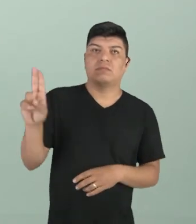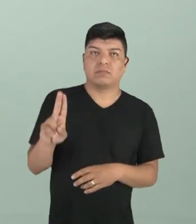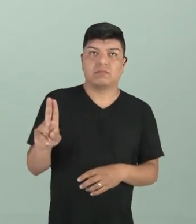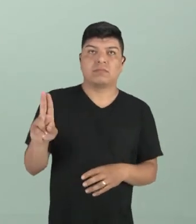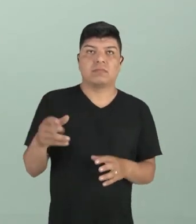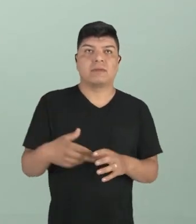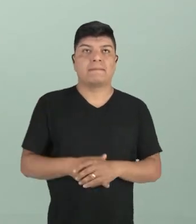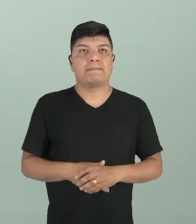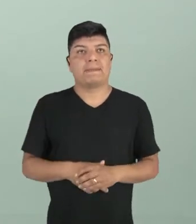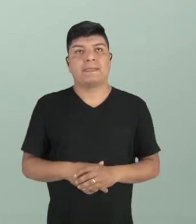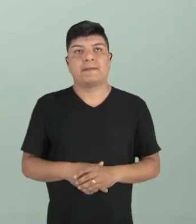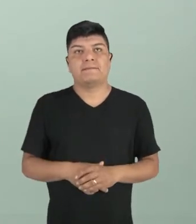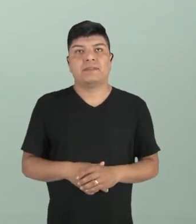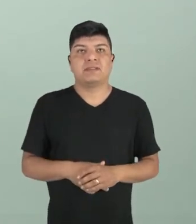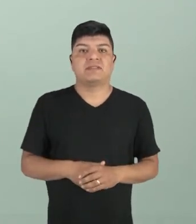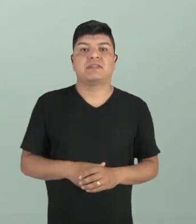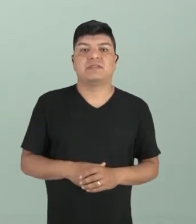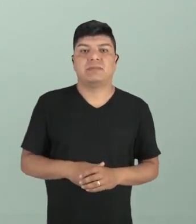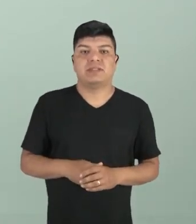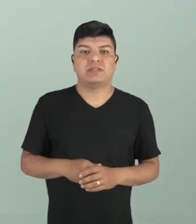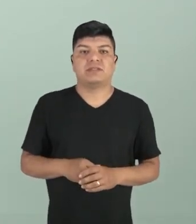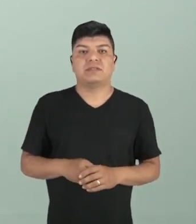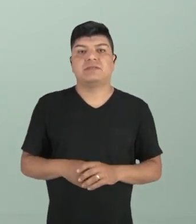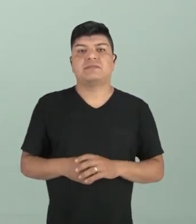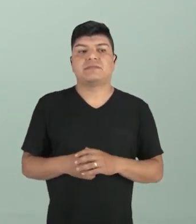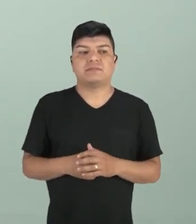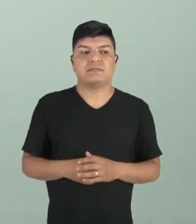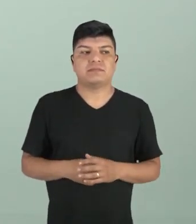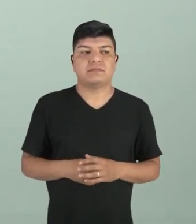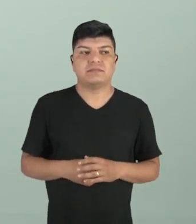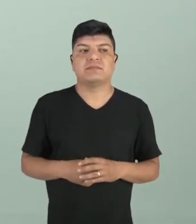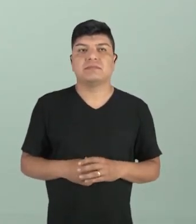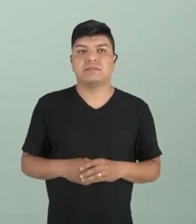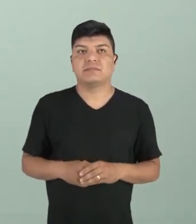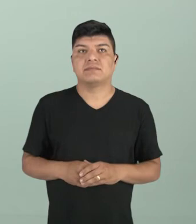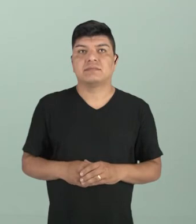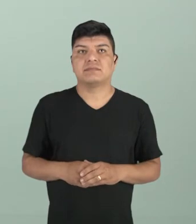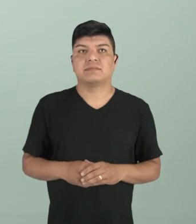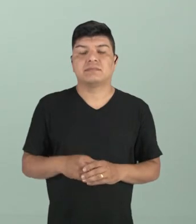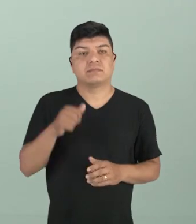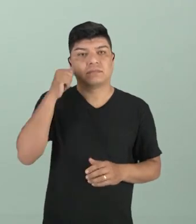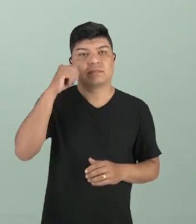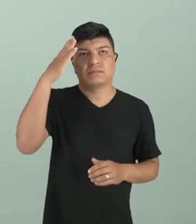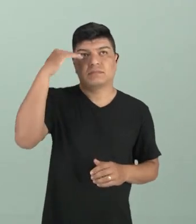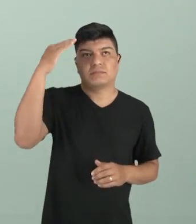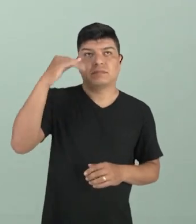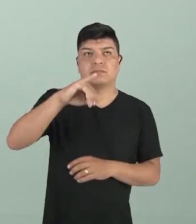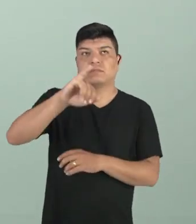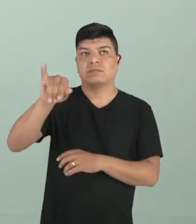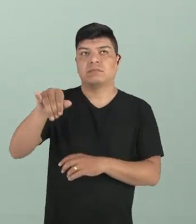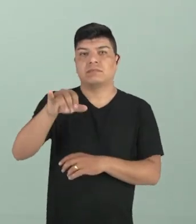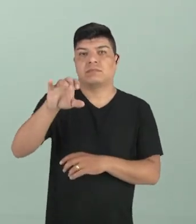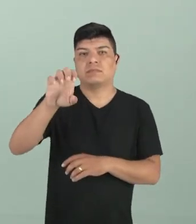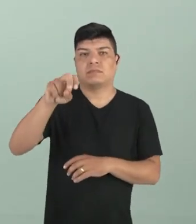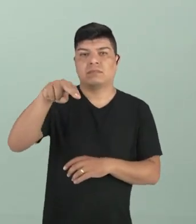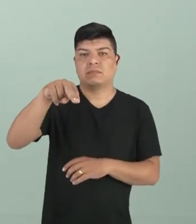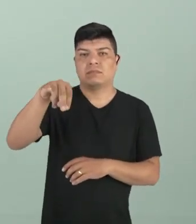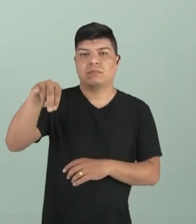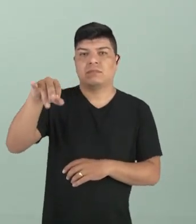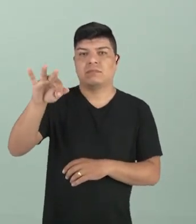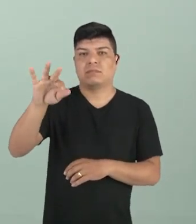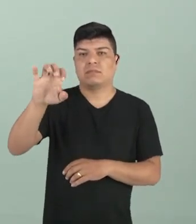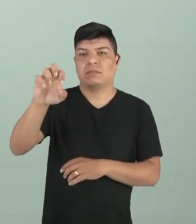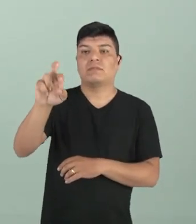claro que também influencia a questão da Jennifer Lopez, né? Que é uma cantora mundialmente conhecida,